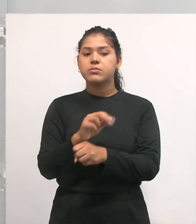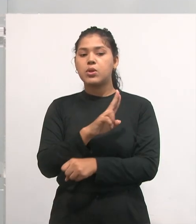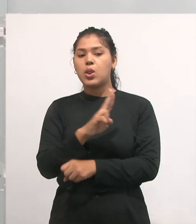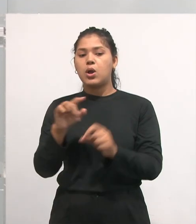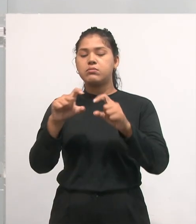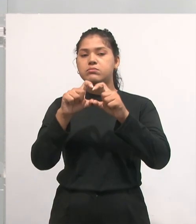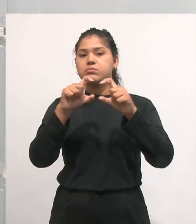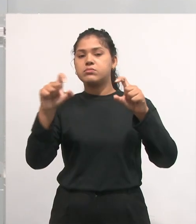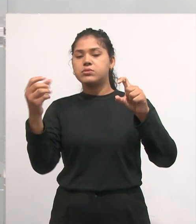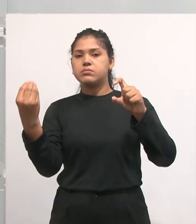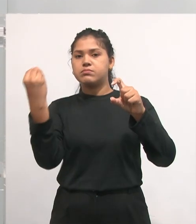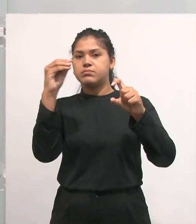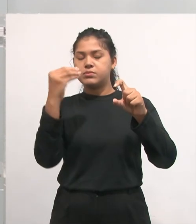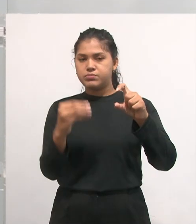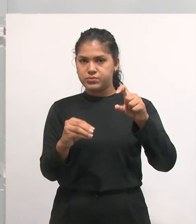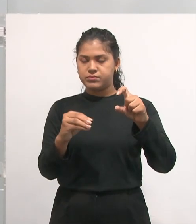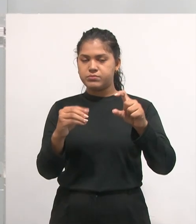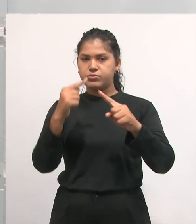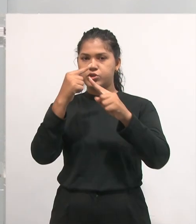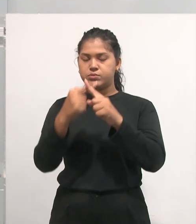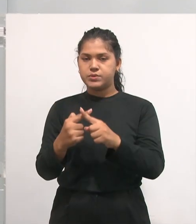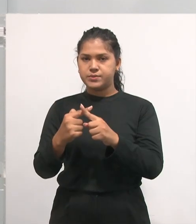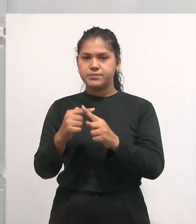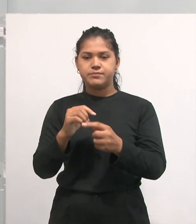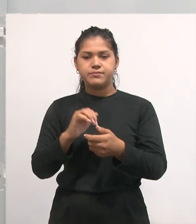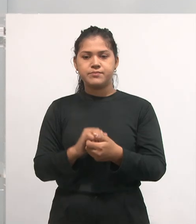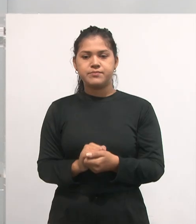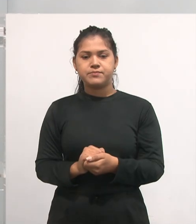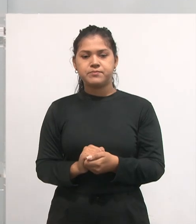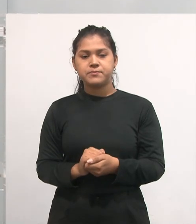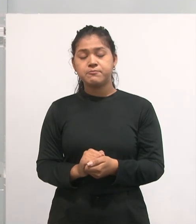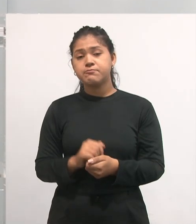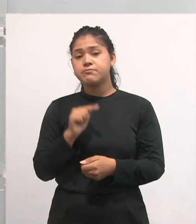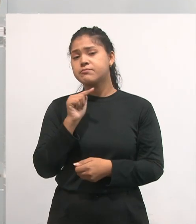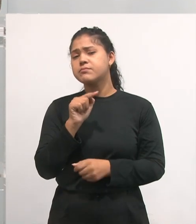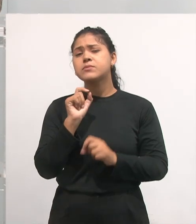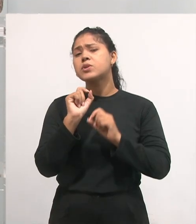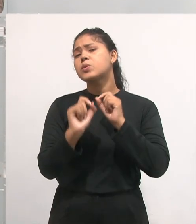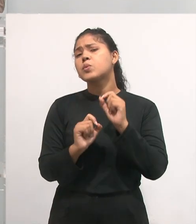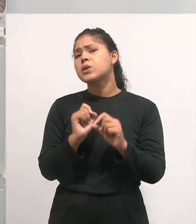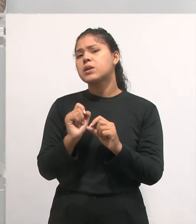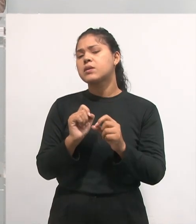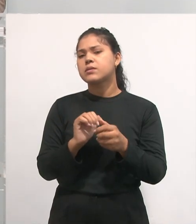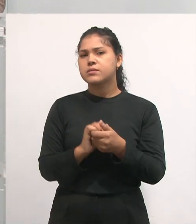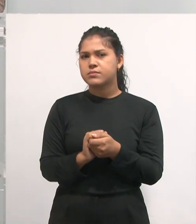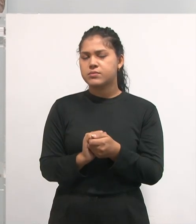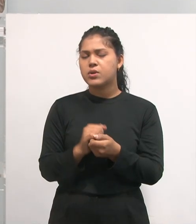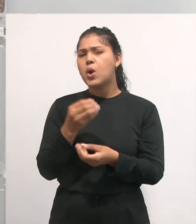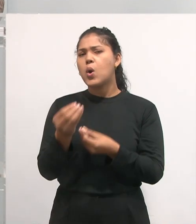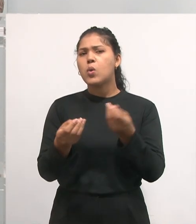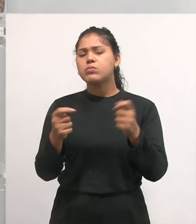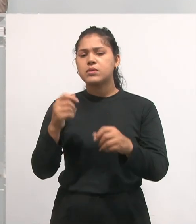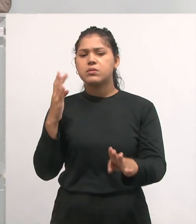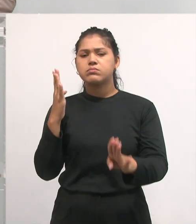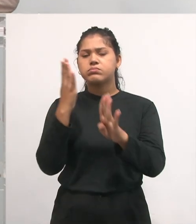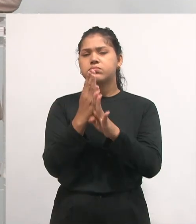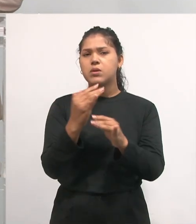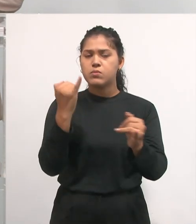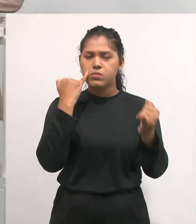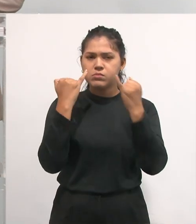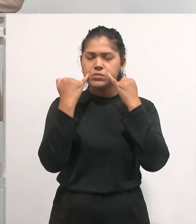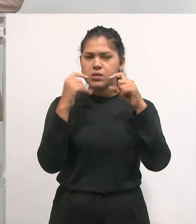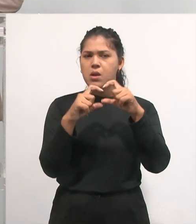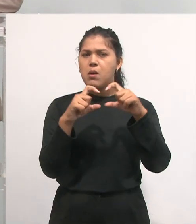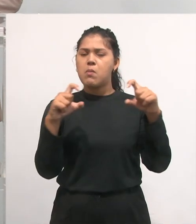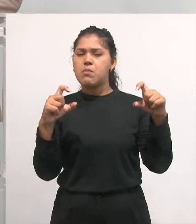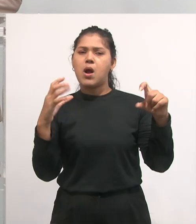essa informação muito clara, tá bom? Aquela equação ali, a equação, a forma de chegar nela, né, a gente vai ver, a